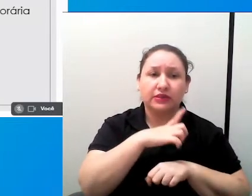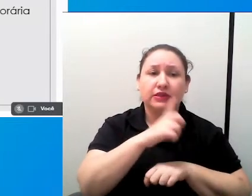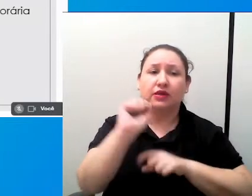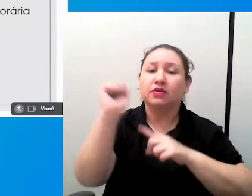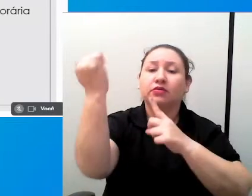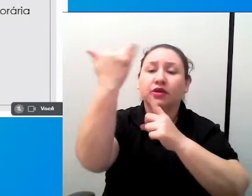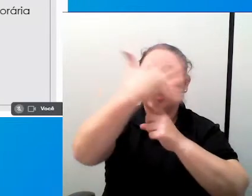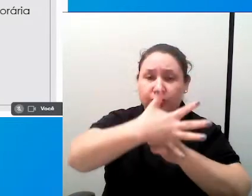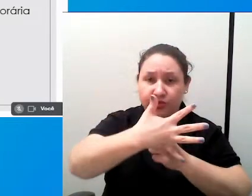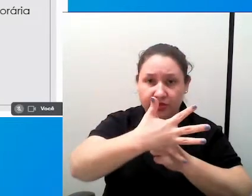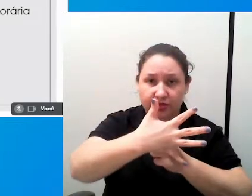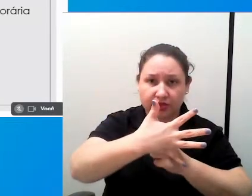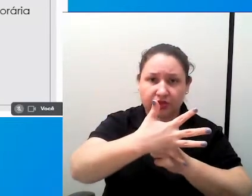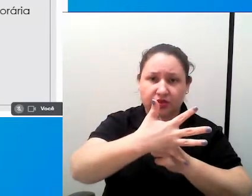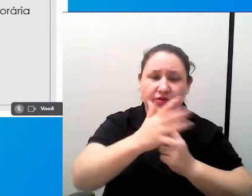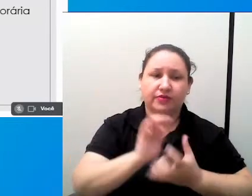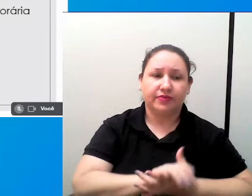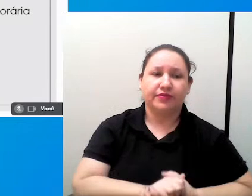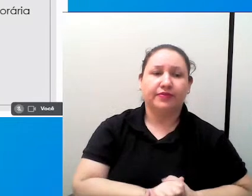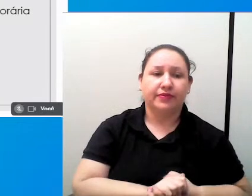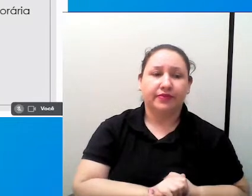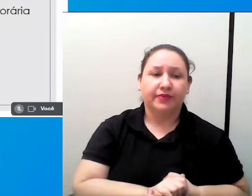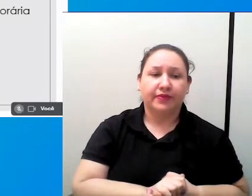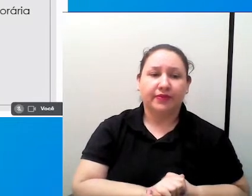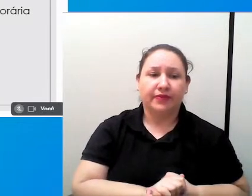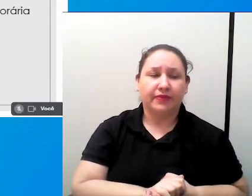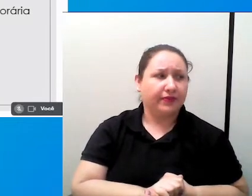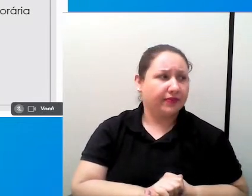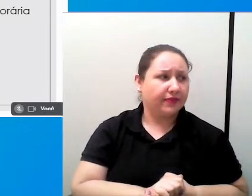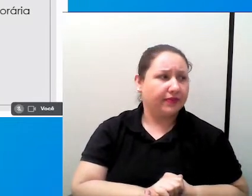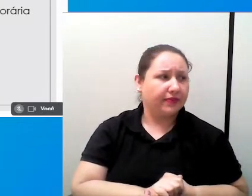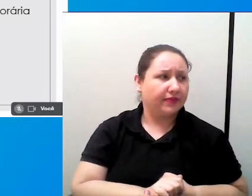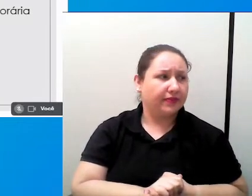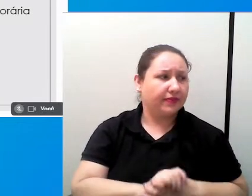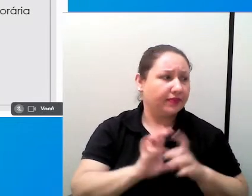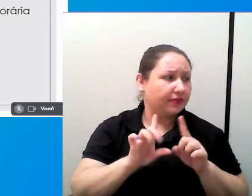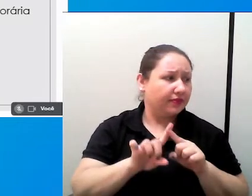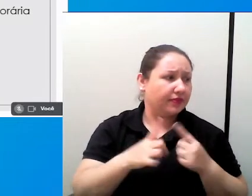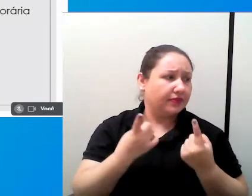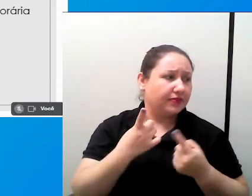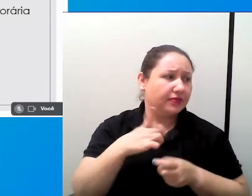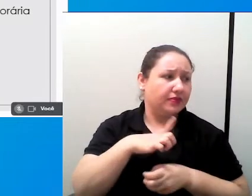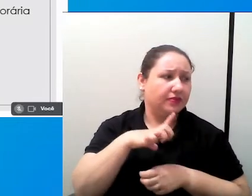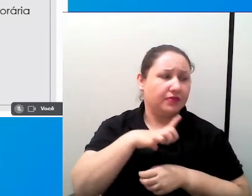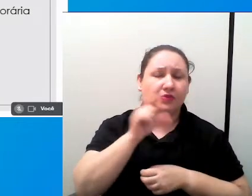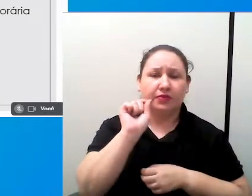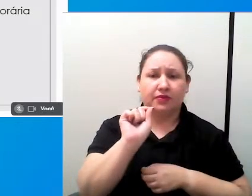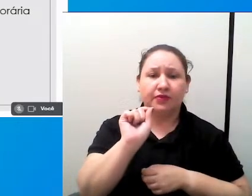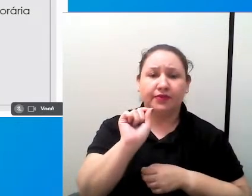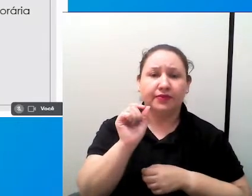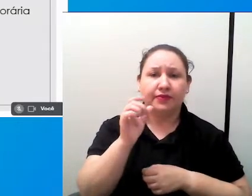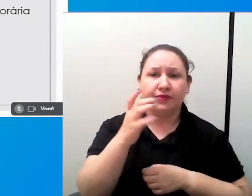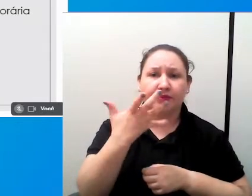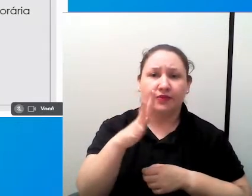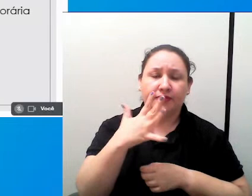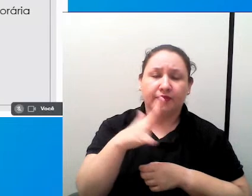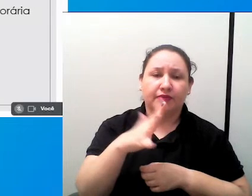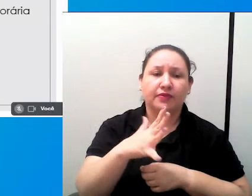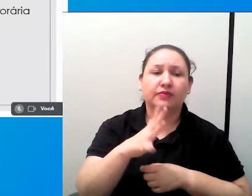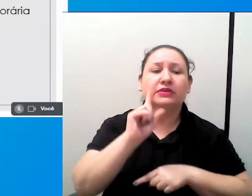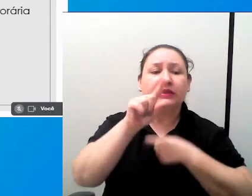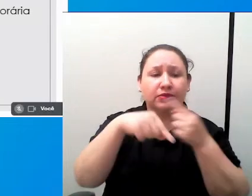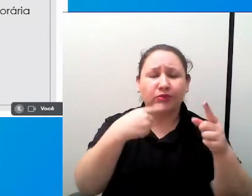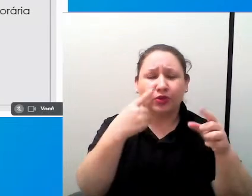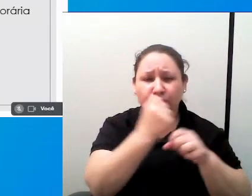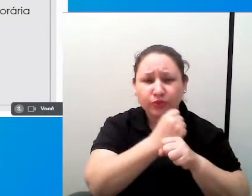extensão. Então, na elaboração do PPC, que ocorreu no segundo semestre de 2019,